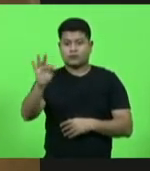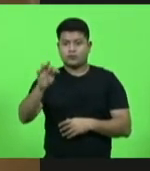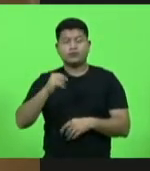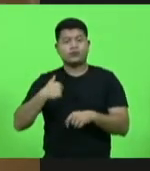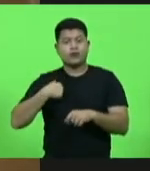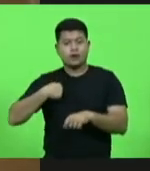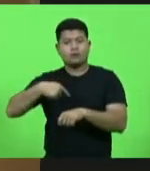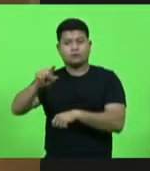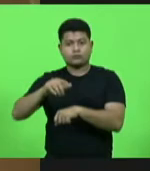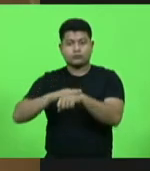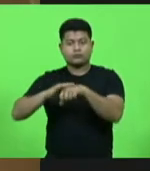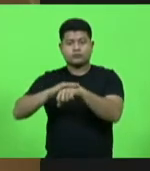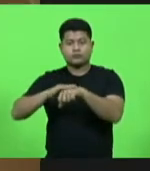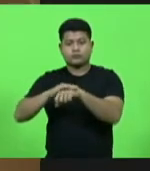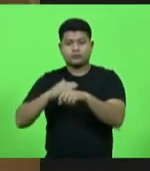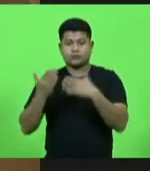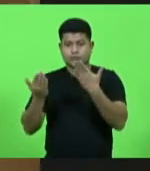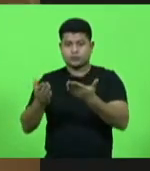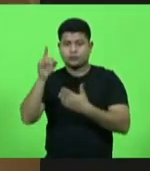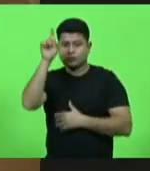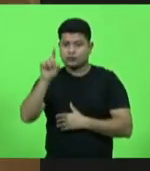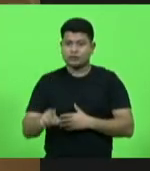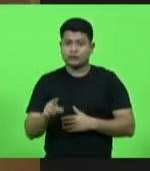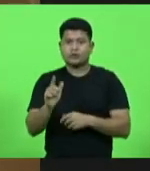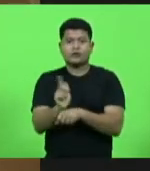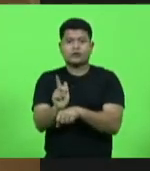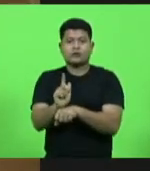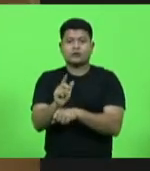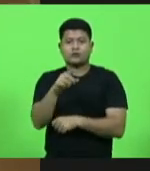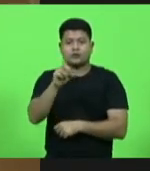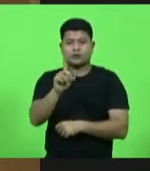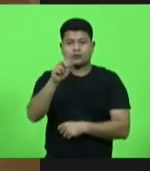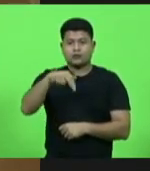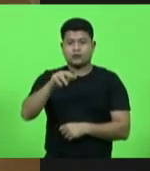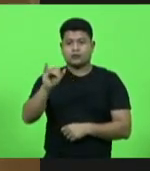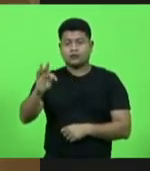a diretoria de gestão do DENIT sobre a questão